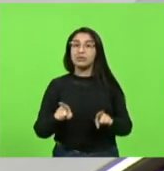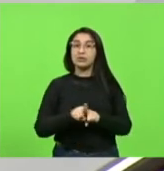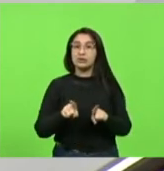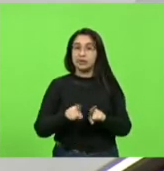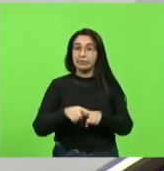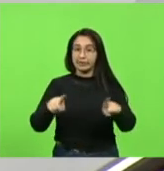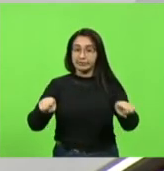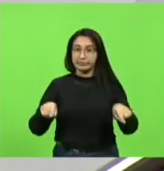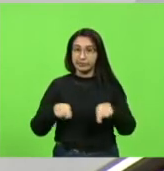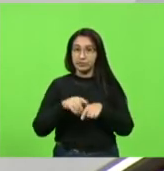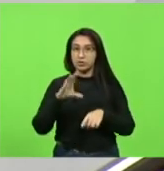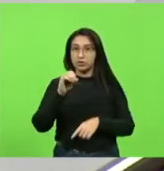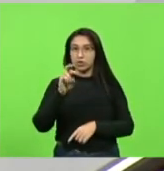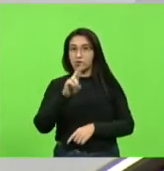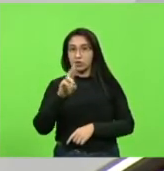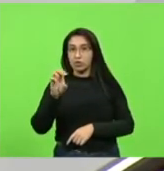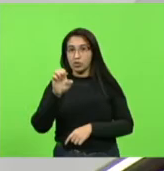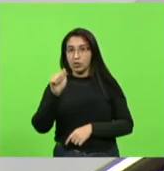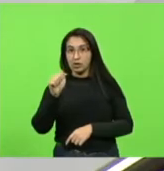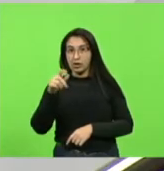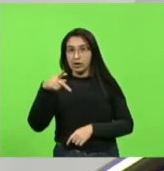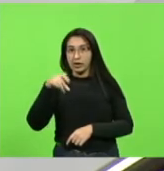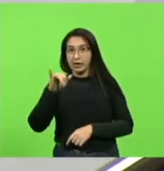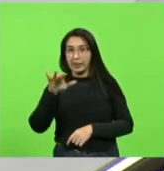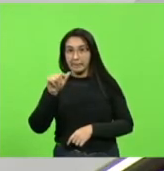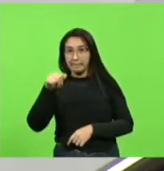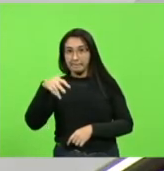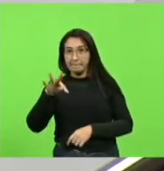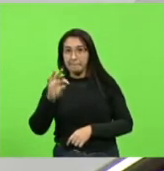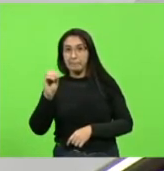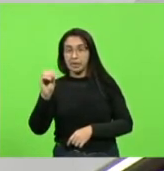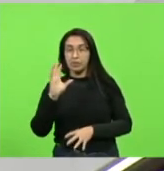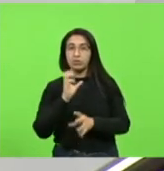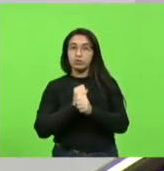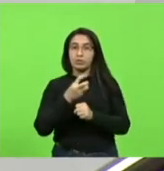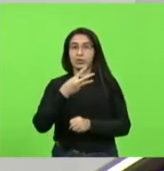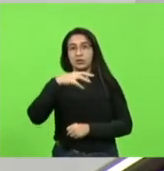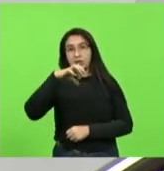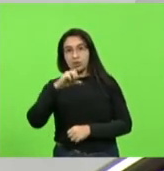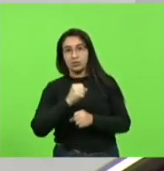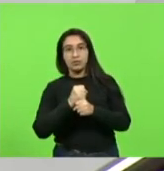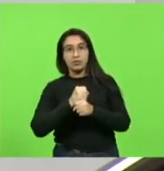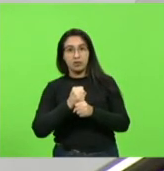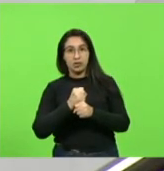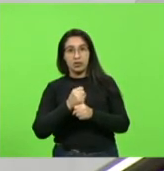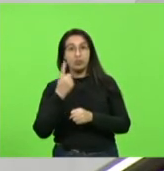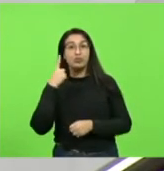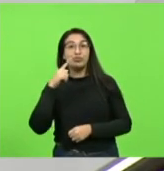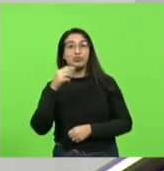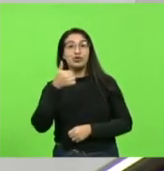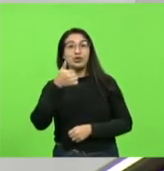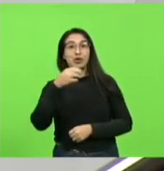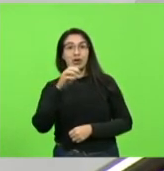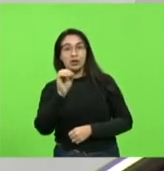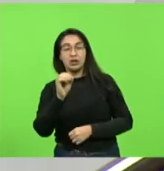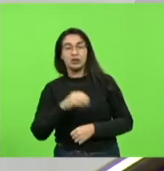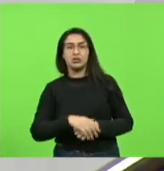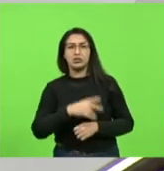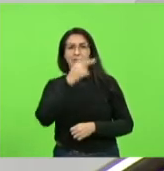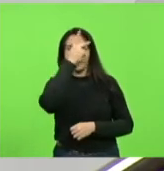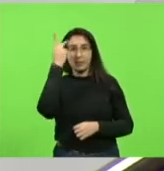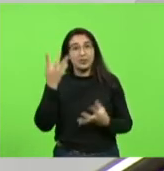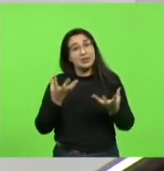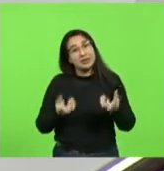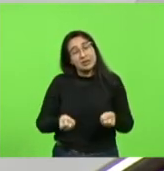Correia Pinto, que completou também 39 anos no dia 10 desse mês. Então, as pessoas ficam contentes. Agora, nós precisamos